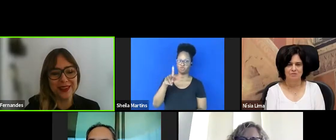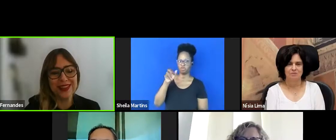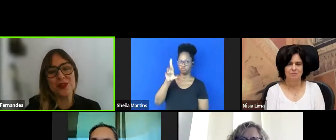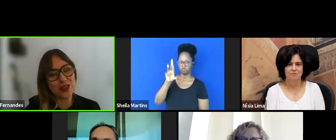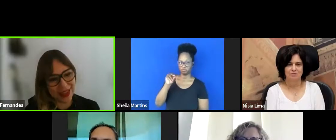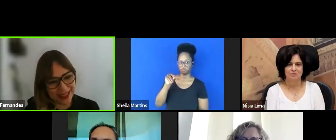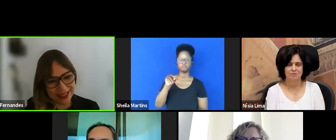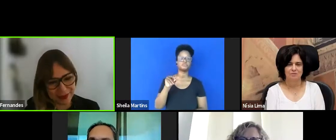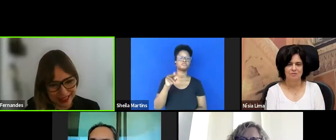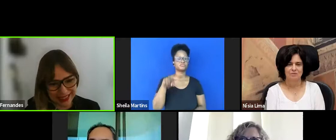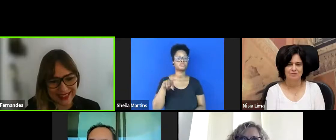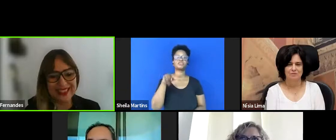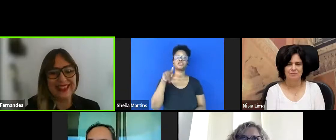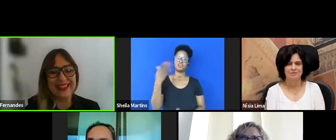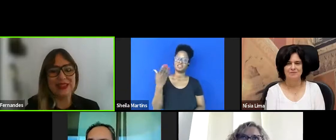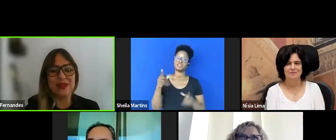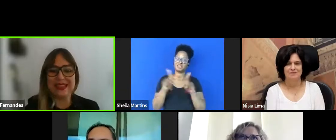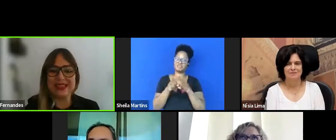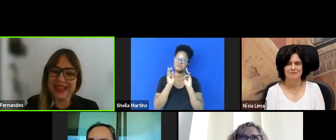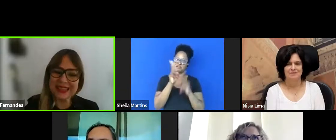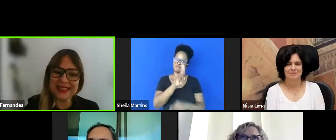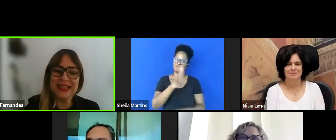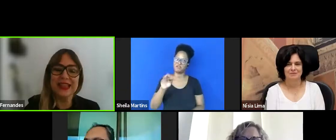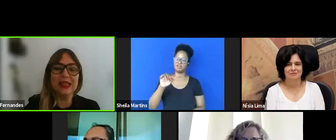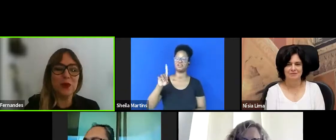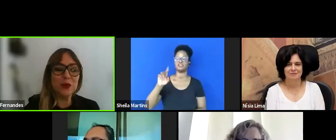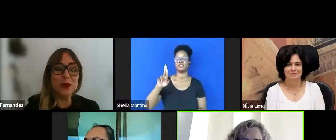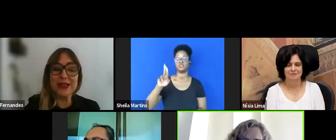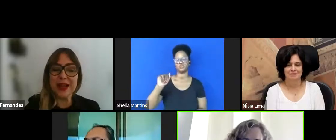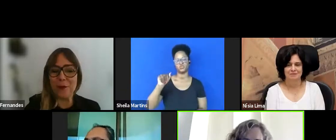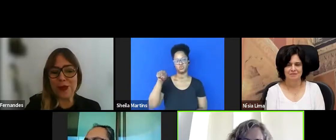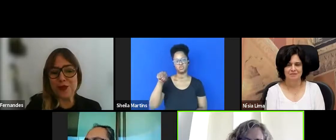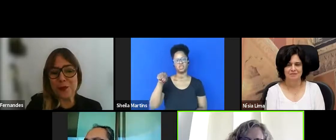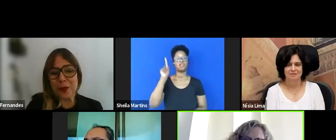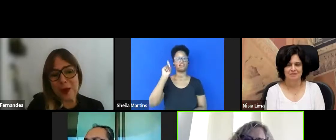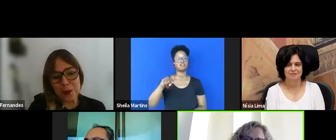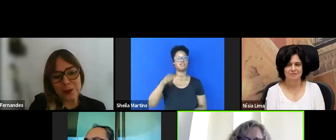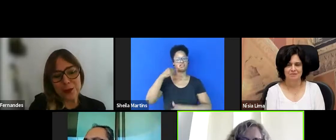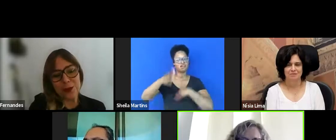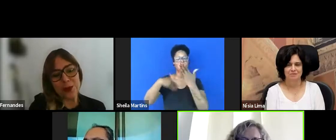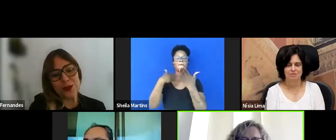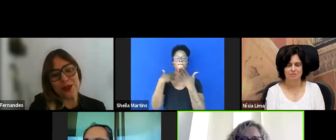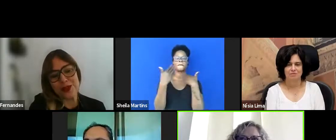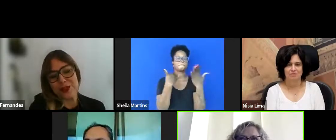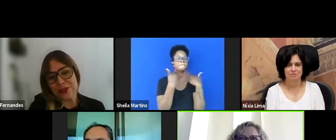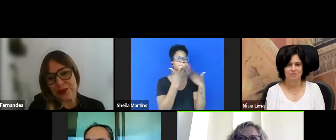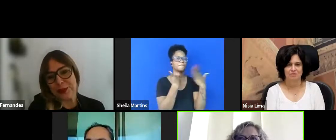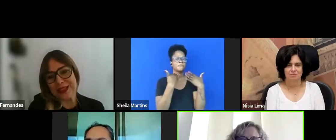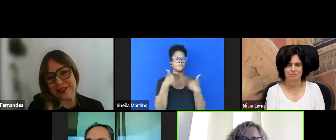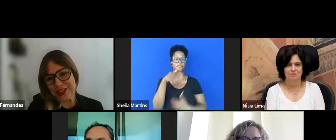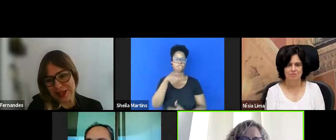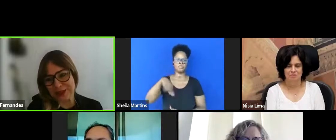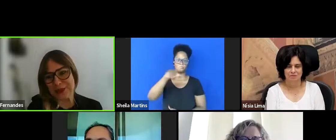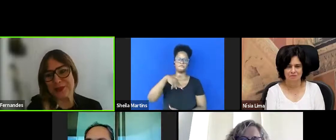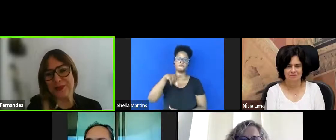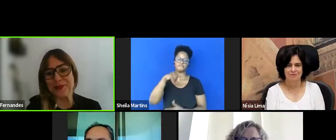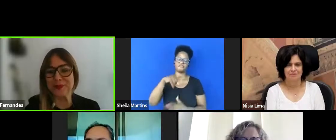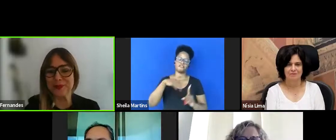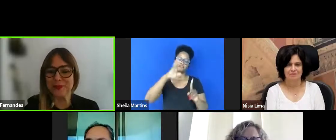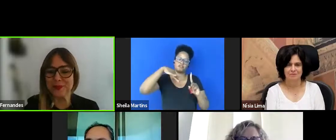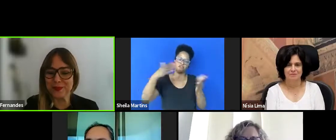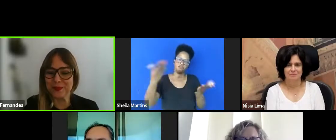Eduardo, e sua xará também, Eduarda Sess, que conduzirá um bate-papo com o nosso grande homenageado.